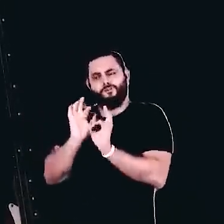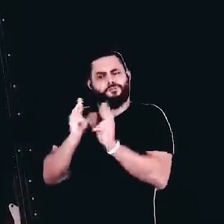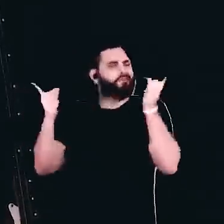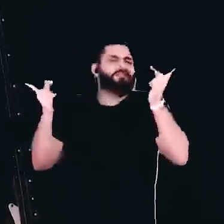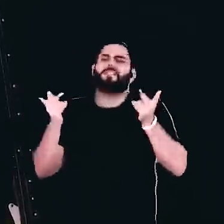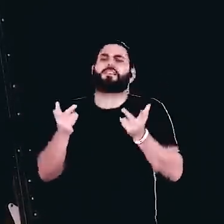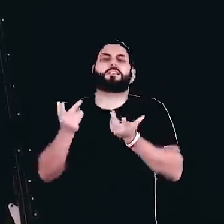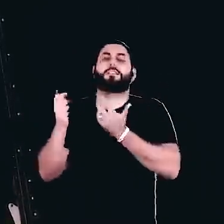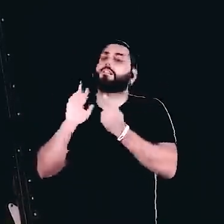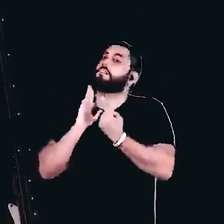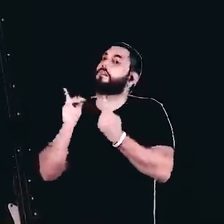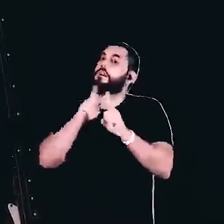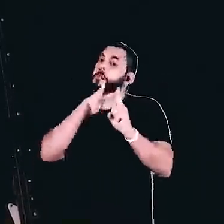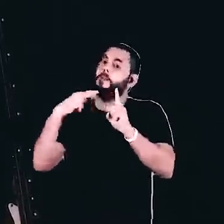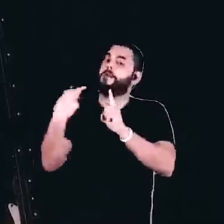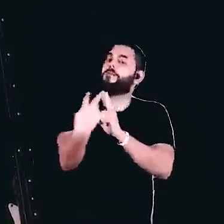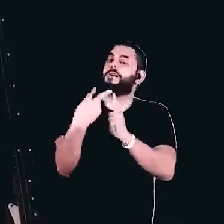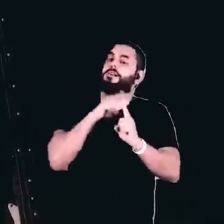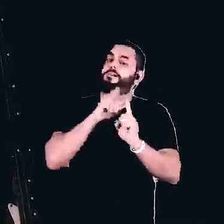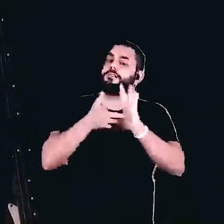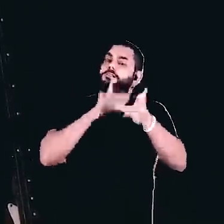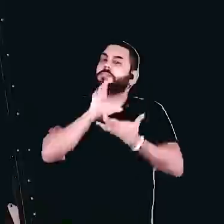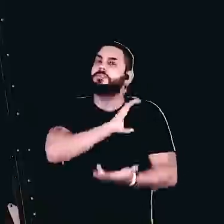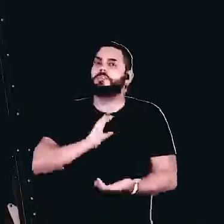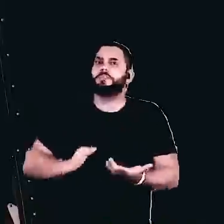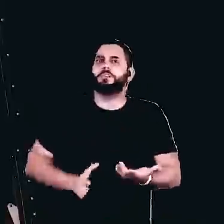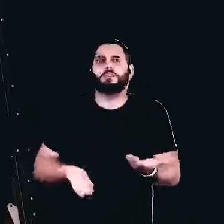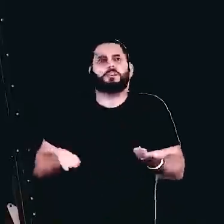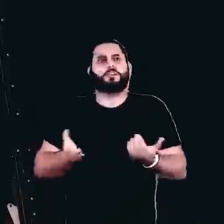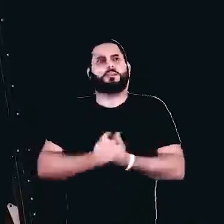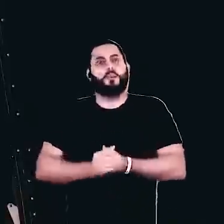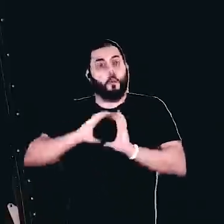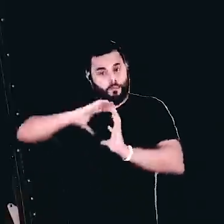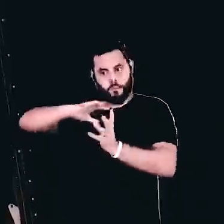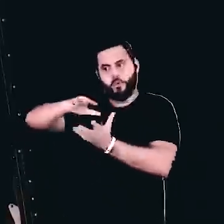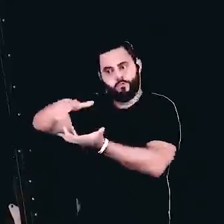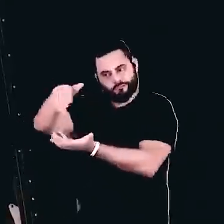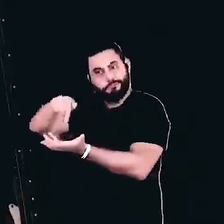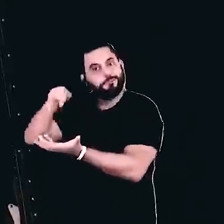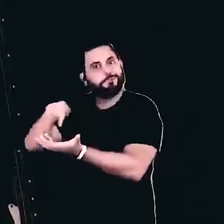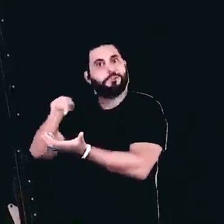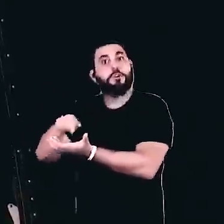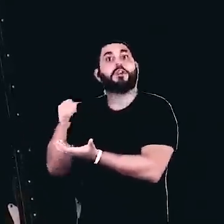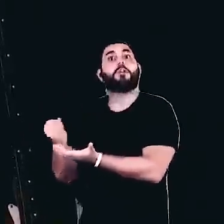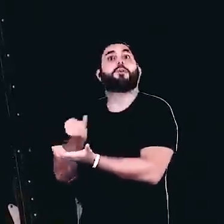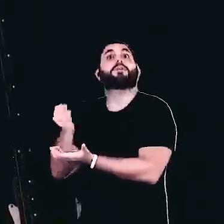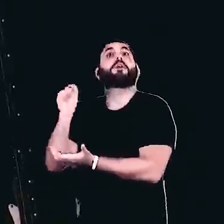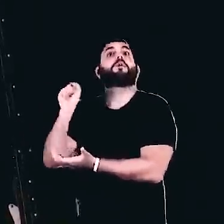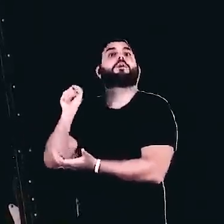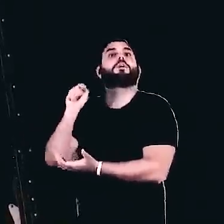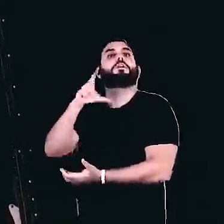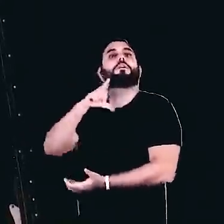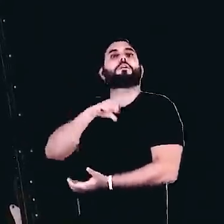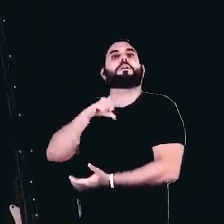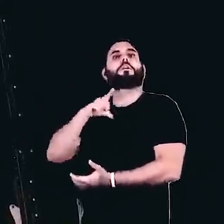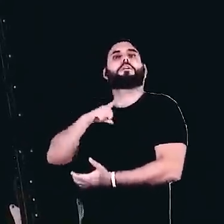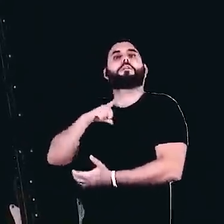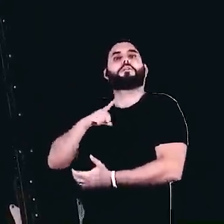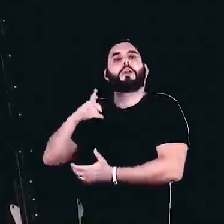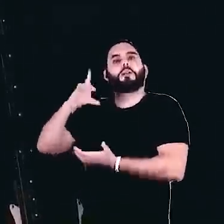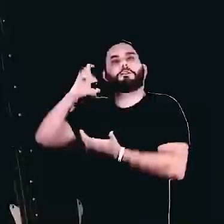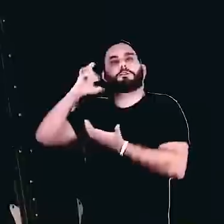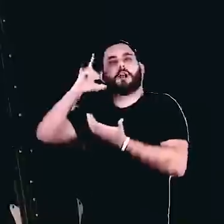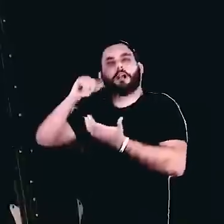longe da perspectiva do Evangelho, do Reino de Cristo Jesus. Para o mundo, o que vale é se você posta um prato